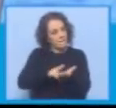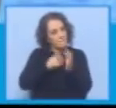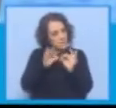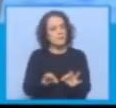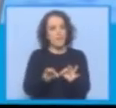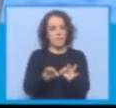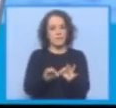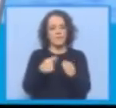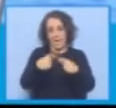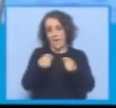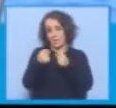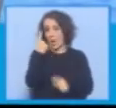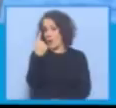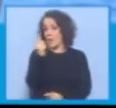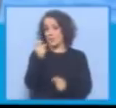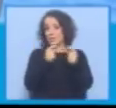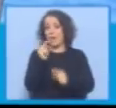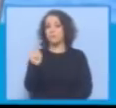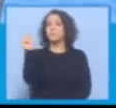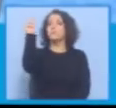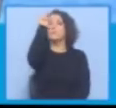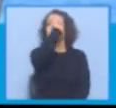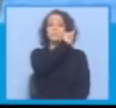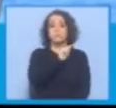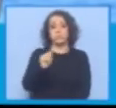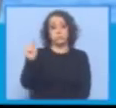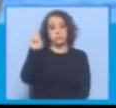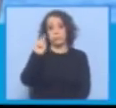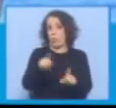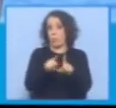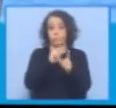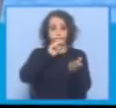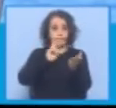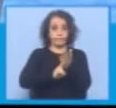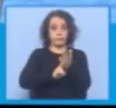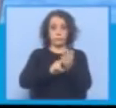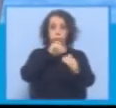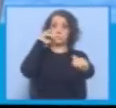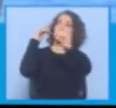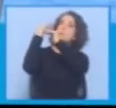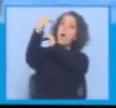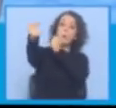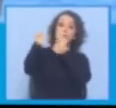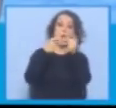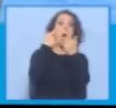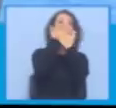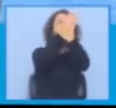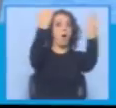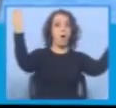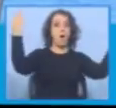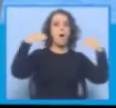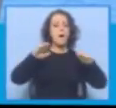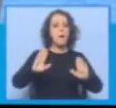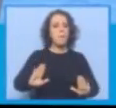uma constelação de estrelas porque é o que temos mesmo no cosmos, não? Mas também temos experiências